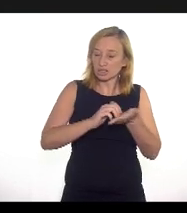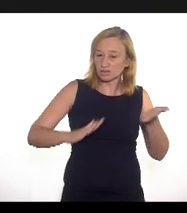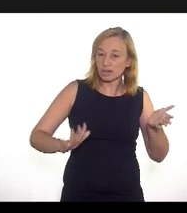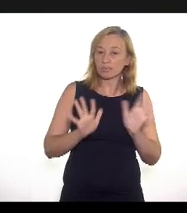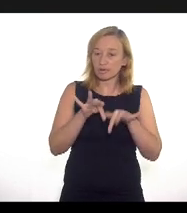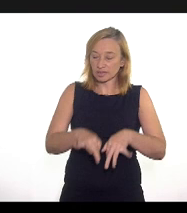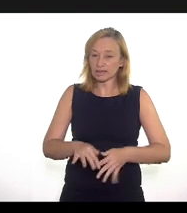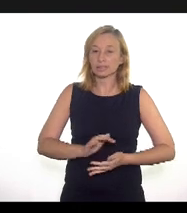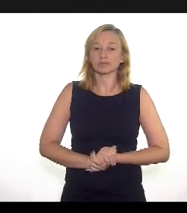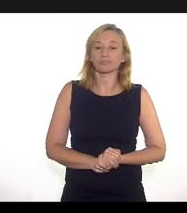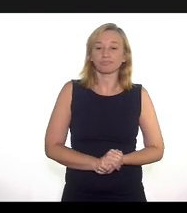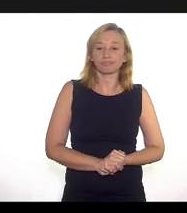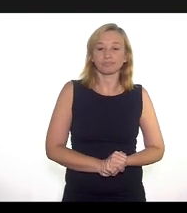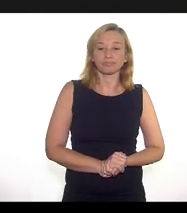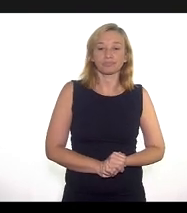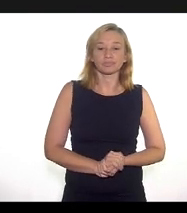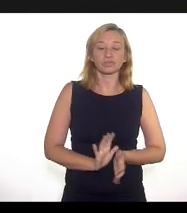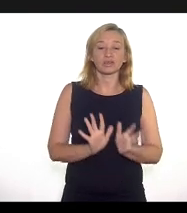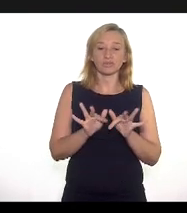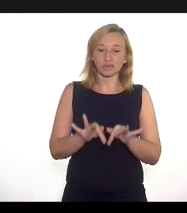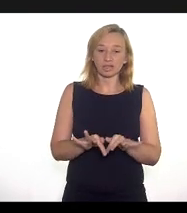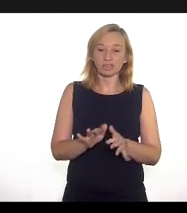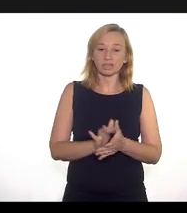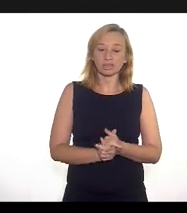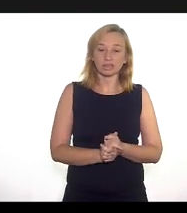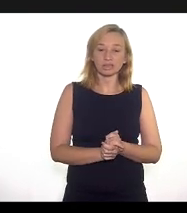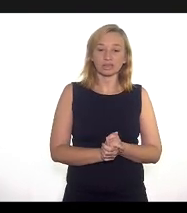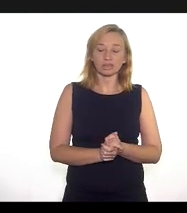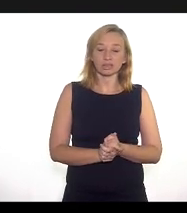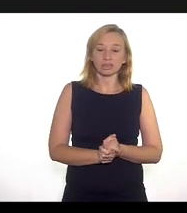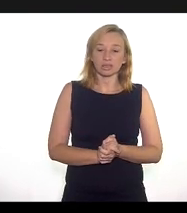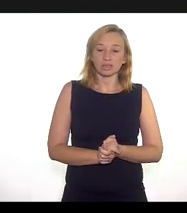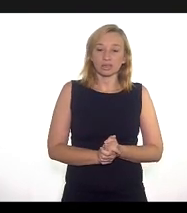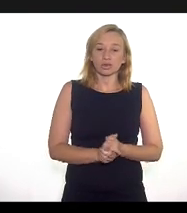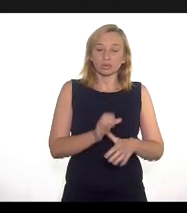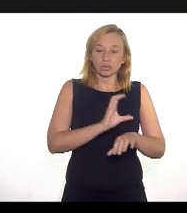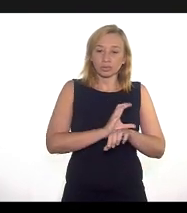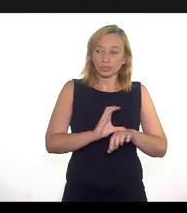fechamento e a conclusão, né, da série.